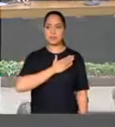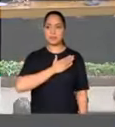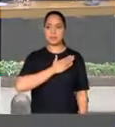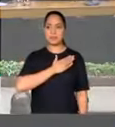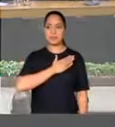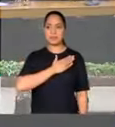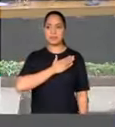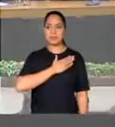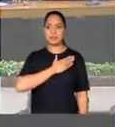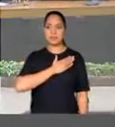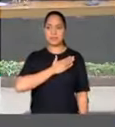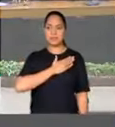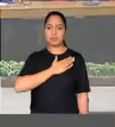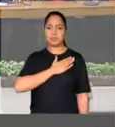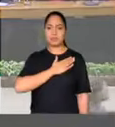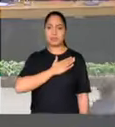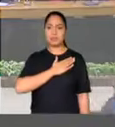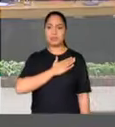A viúva do.